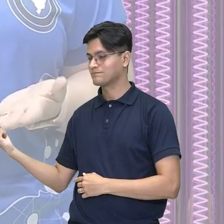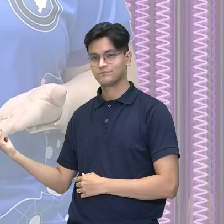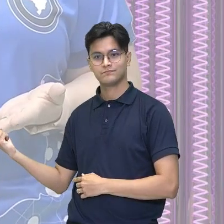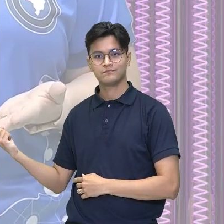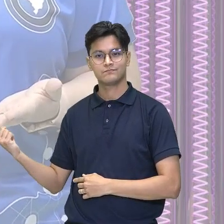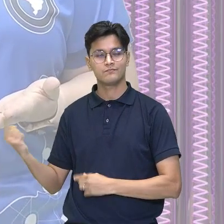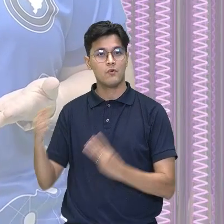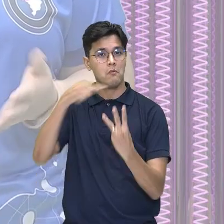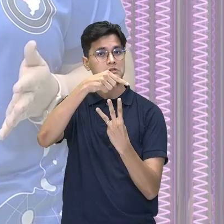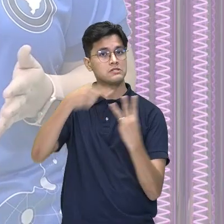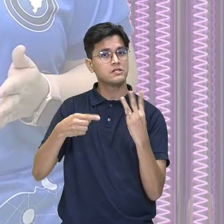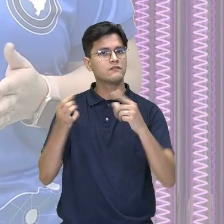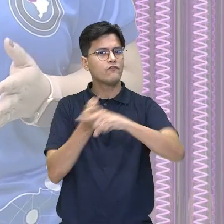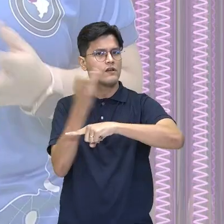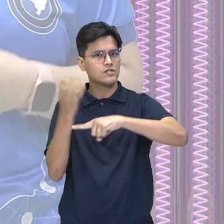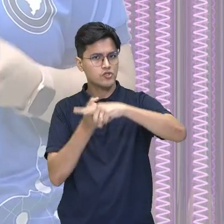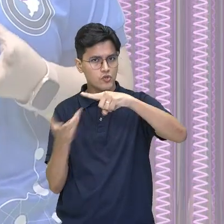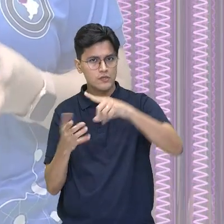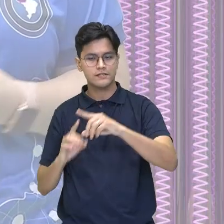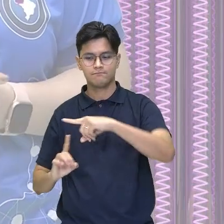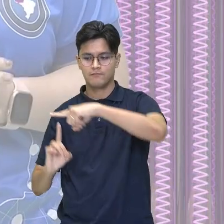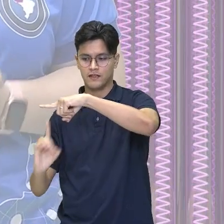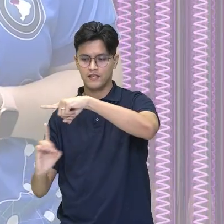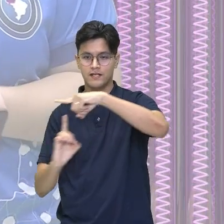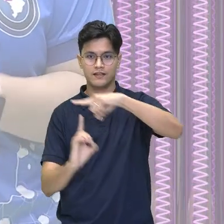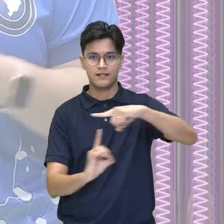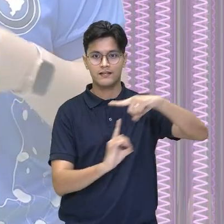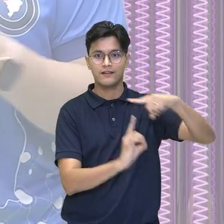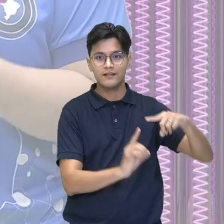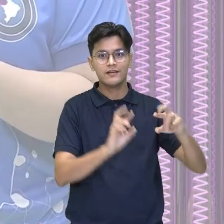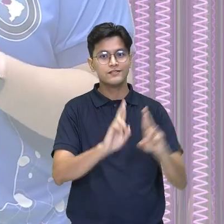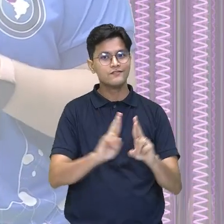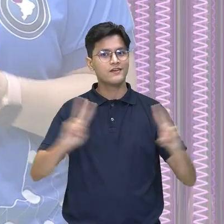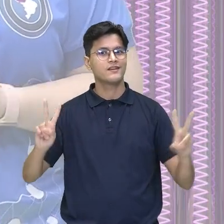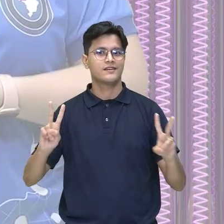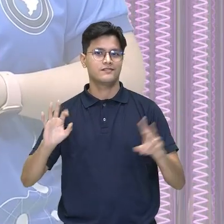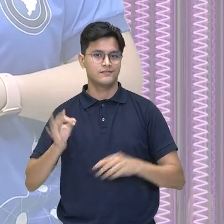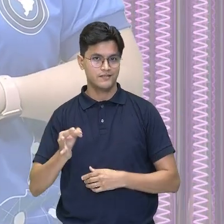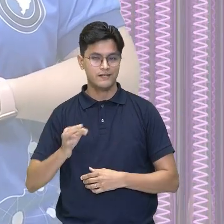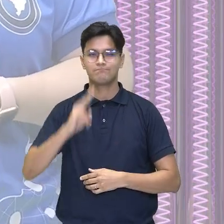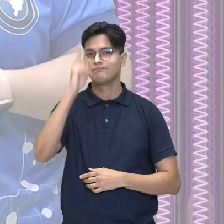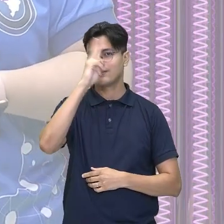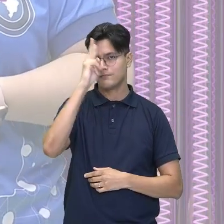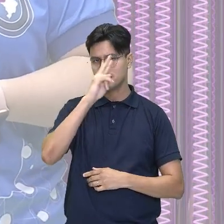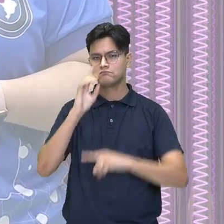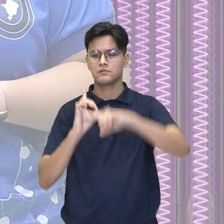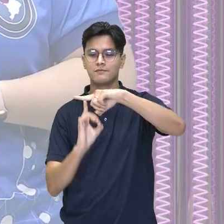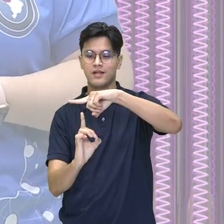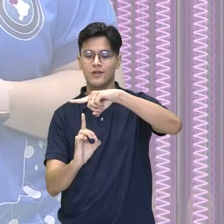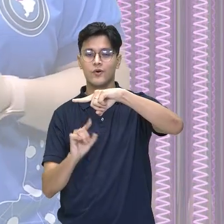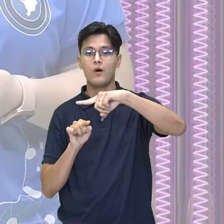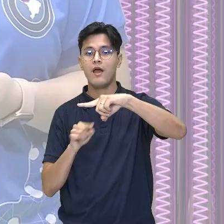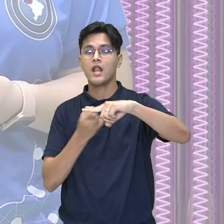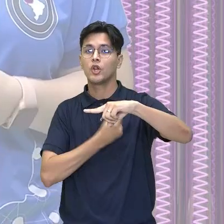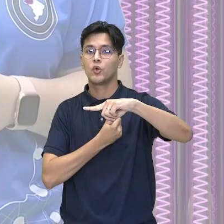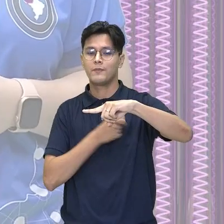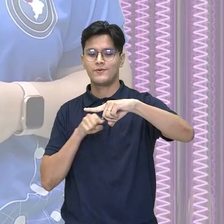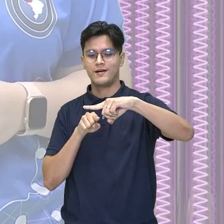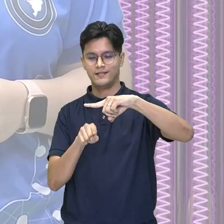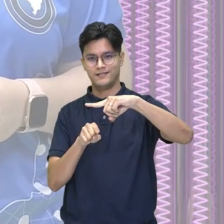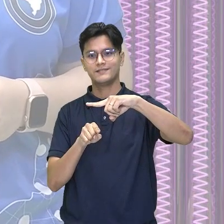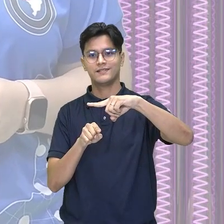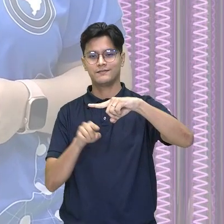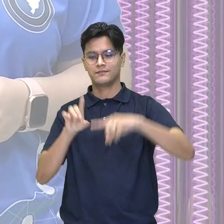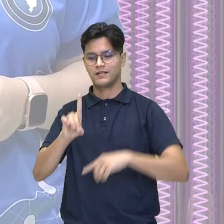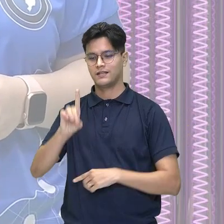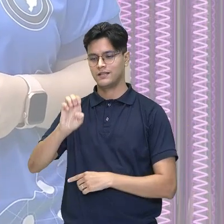os denominadores diferentes, né? Então, relembrando aí o denominador, é esse númerozinho aí que fica na parte de baixo da fração. A primeira fração